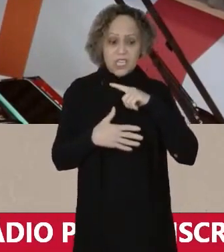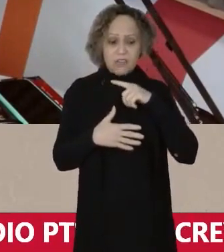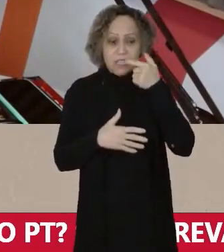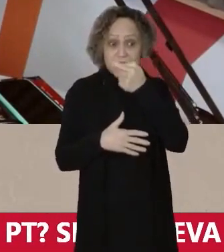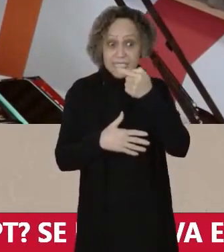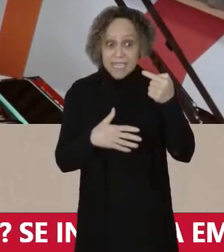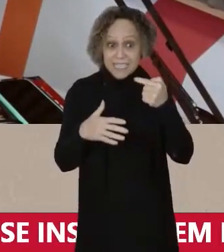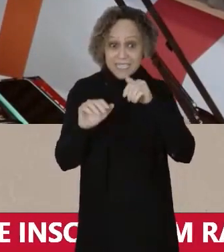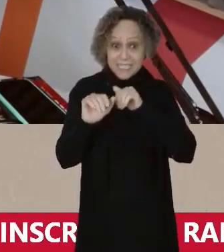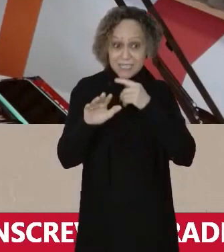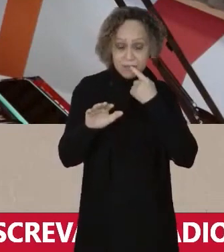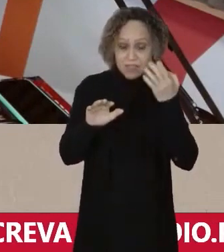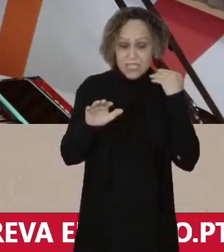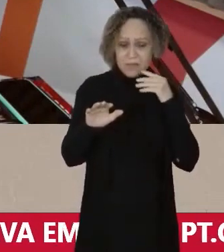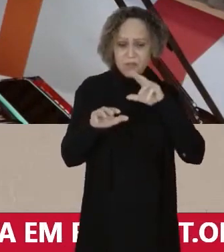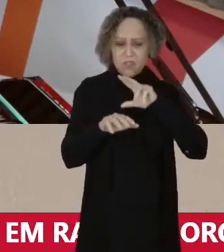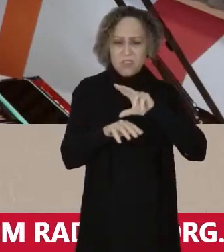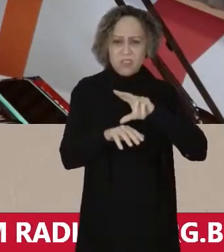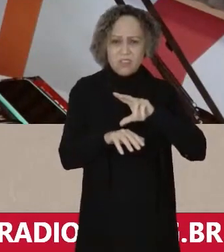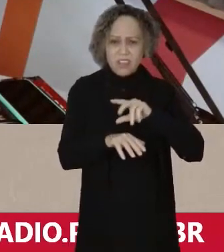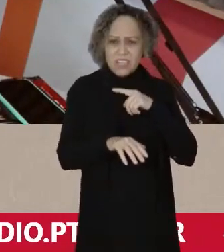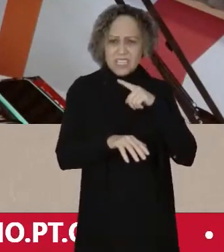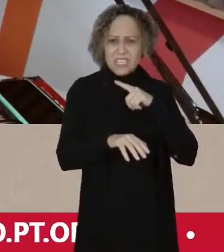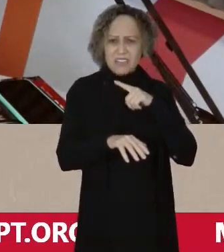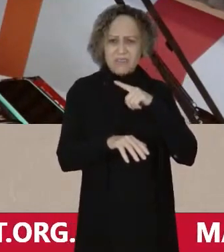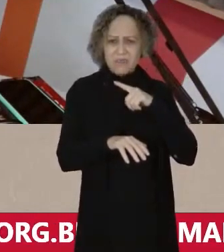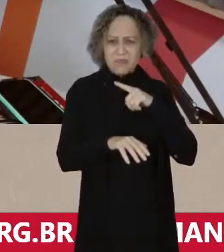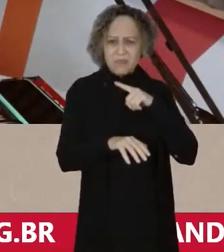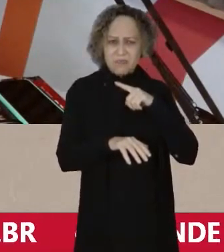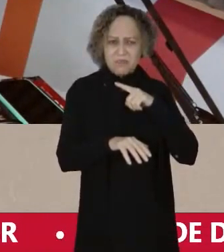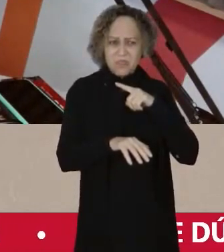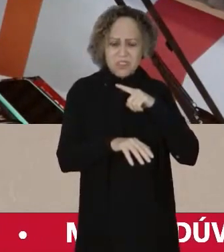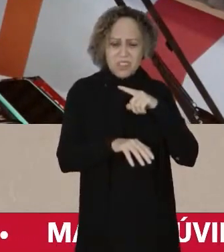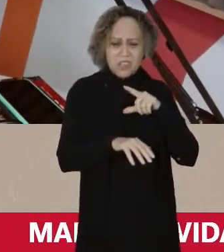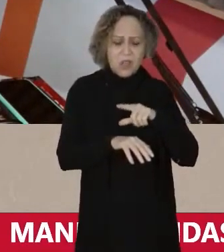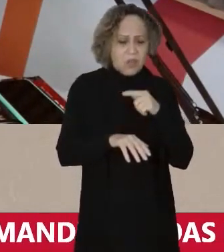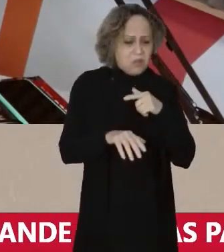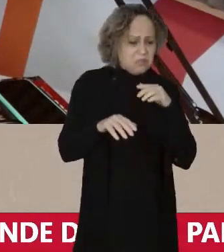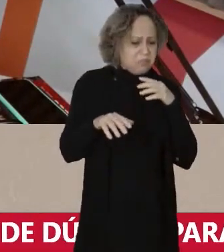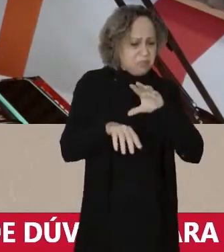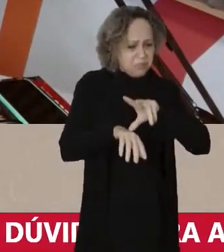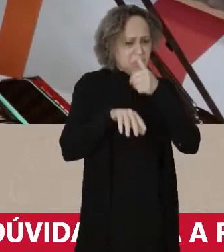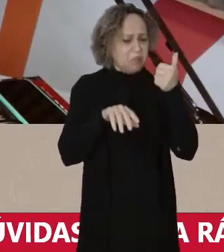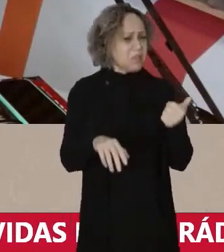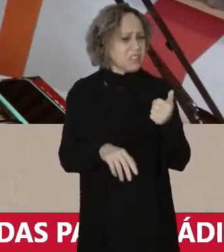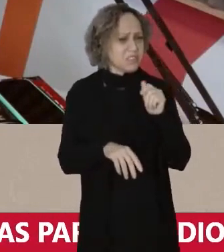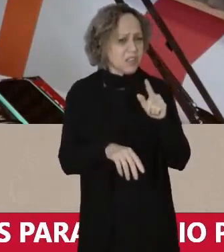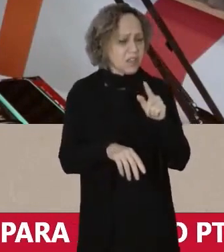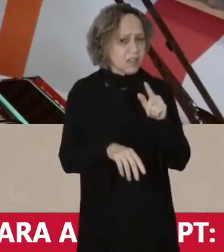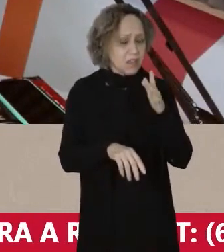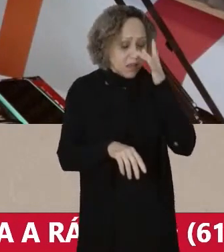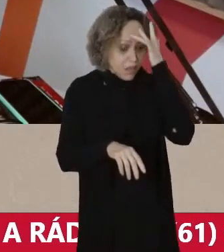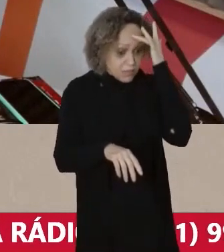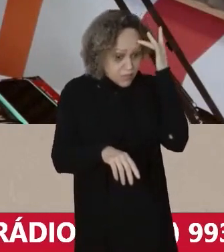apoiando esse 7 de setembro golpista. Então tem que aplaudir. As pessoas podem errar. Elas não podem permanecer no erro. Eu estou percebendo esse